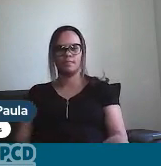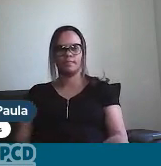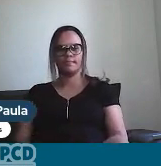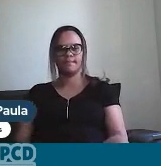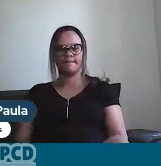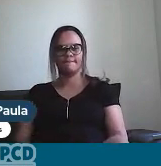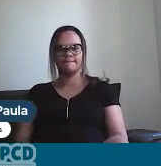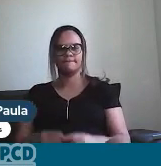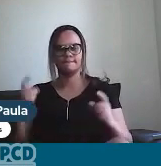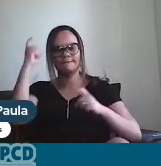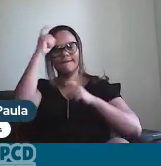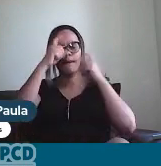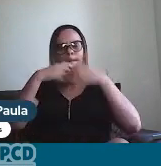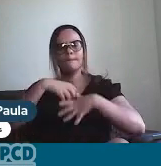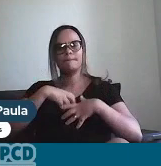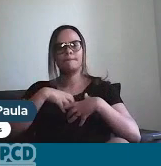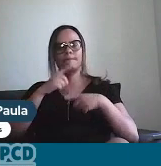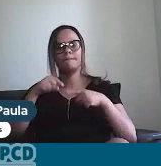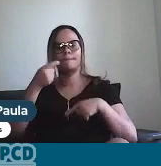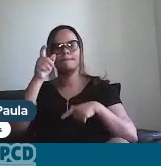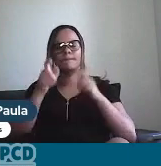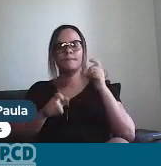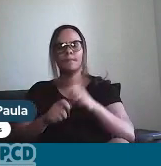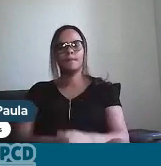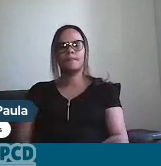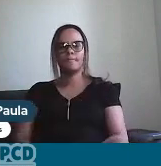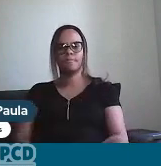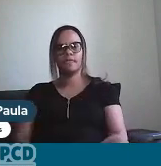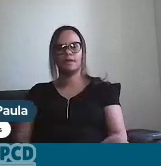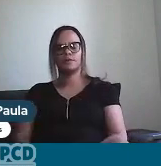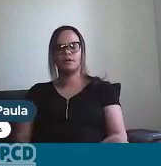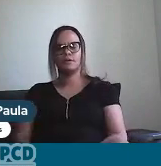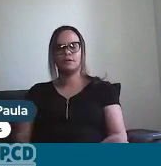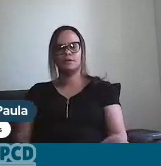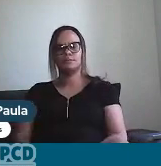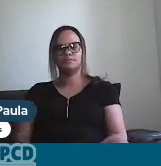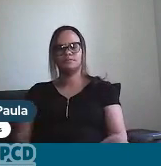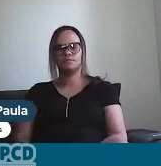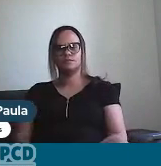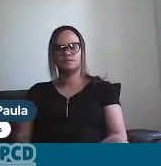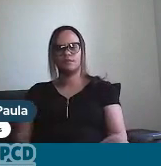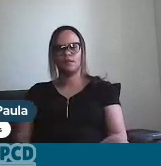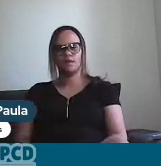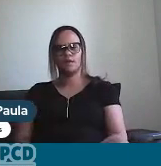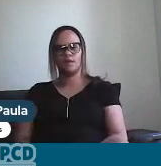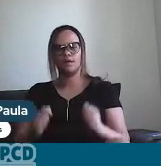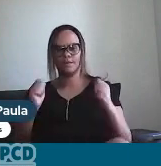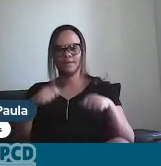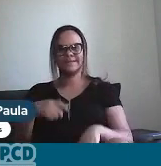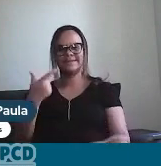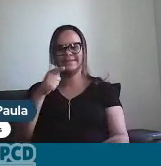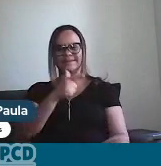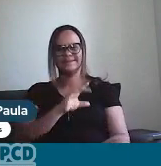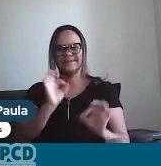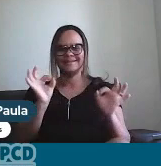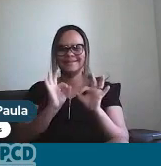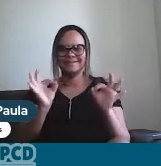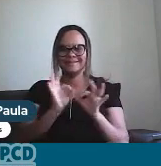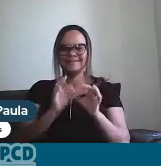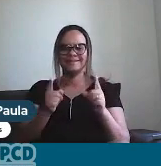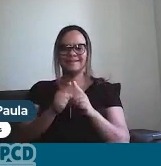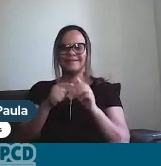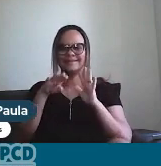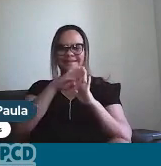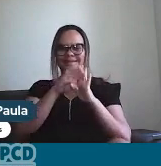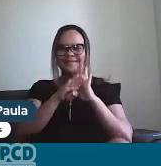bastante preocupada nesse sentido, de onde as pessoas estão retirando esse conhecimento para sair aplicando o instrumento, sem capacitação, sem nem minimamente um manual